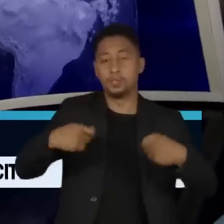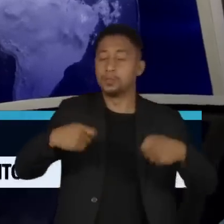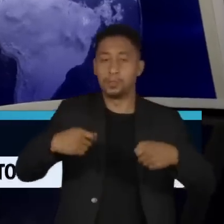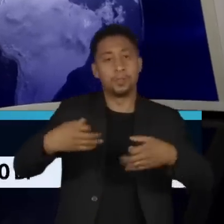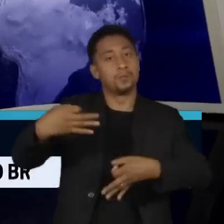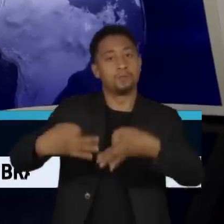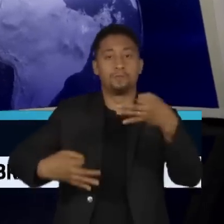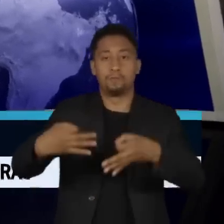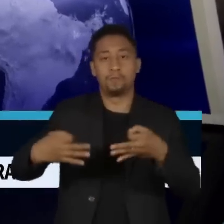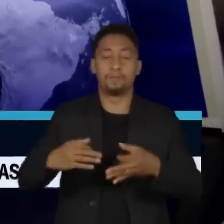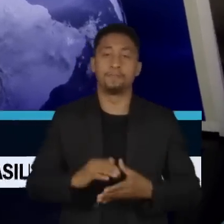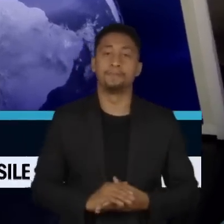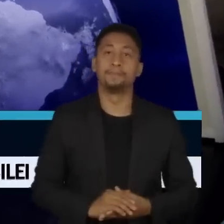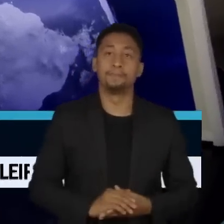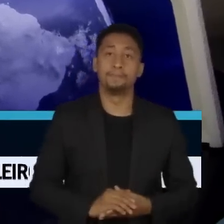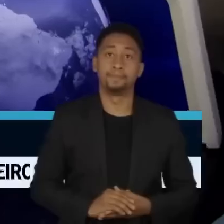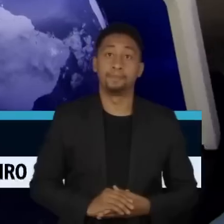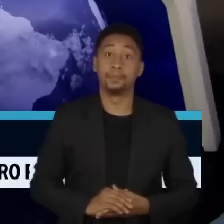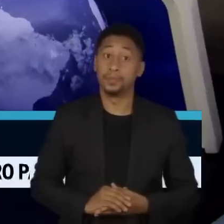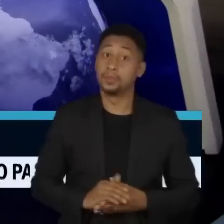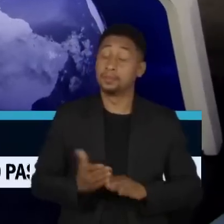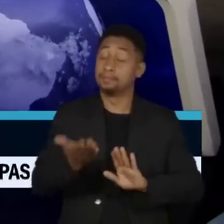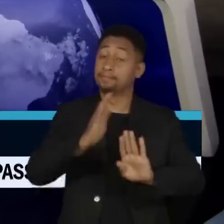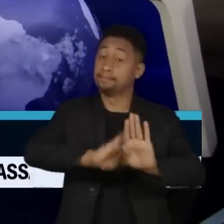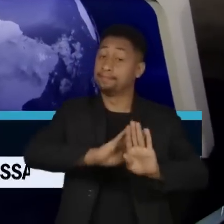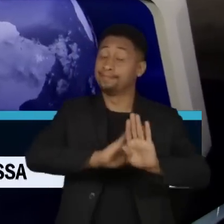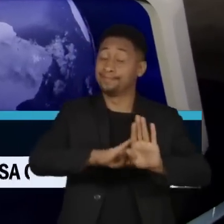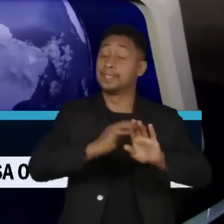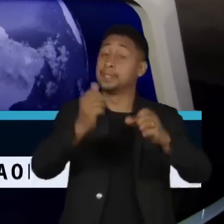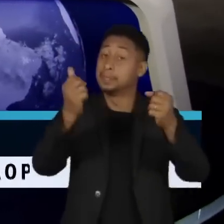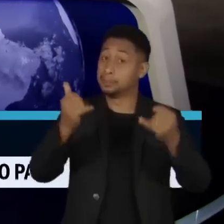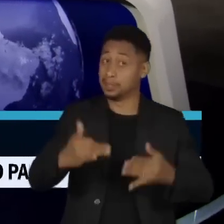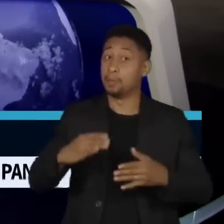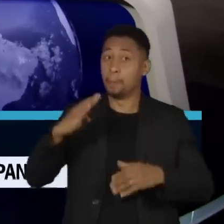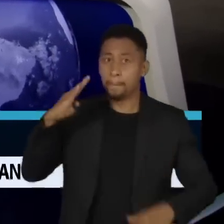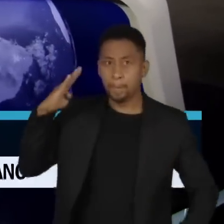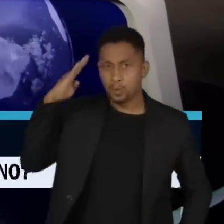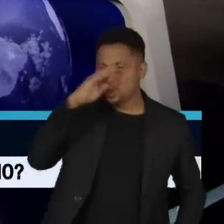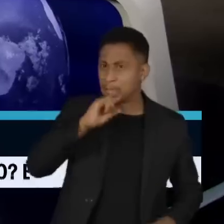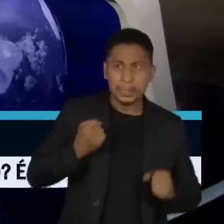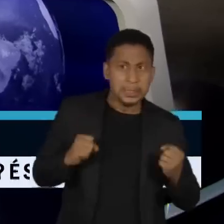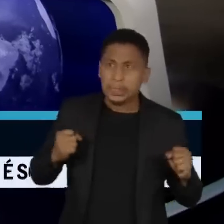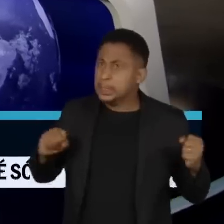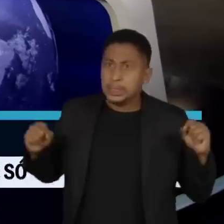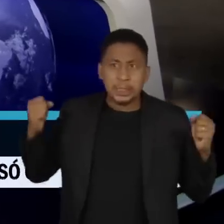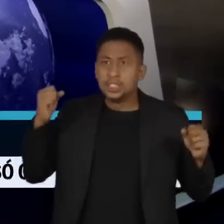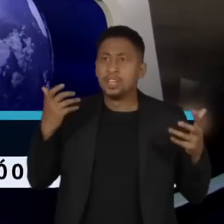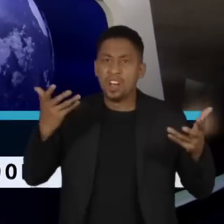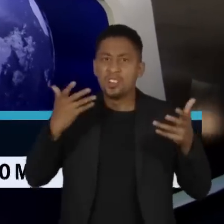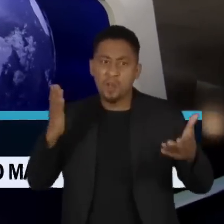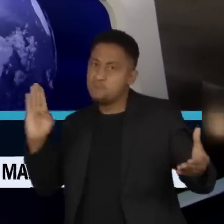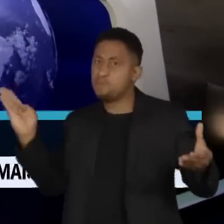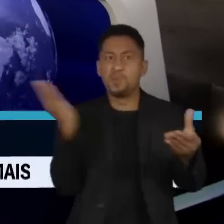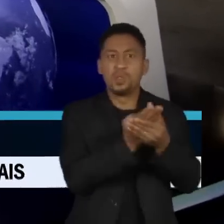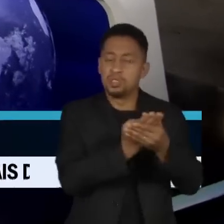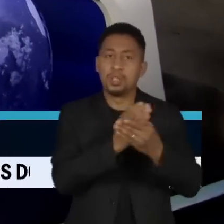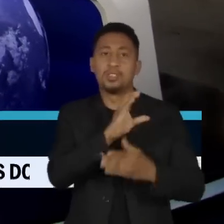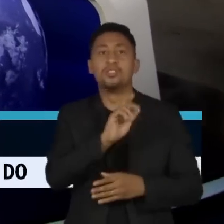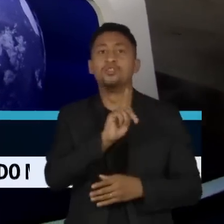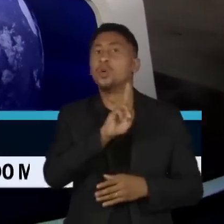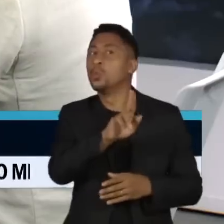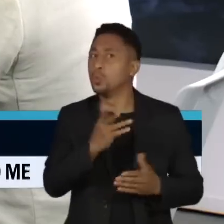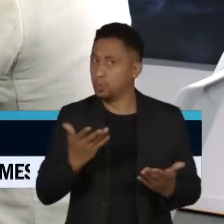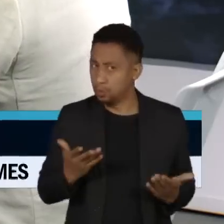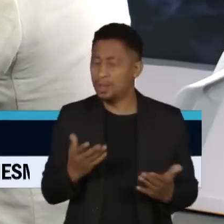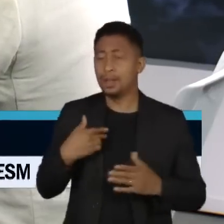bom Sakamoto nos Bastidores fala-se que bolsonaro ficou bastante nervoso e ameaçou processar a CGU a diferença entre o que disse